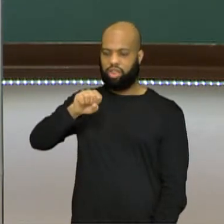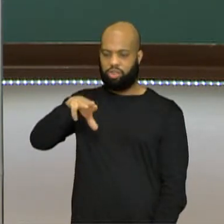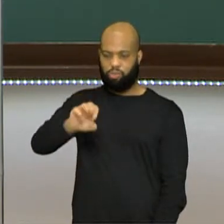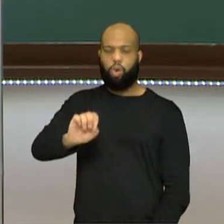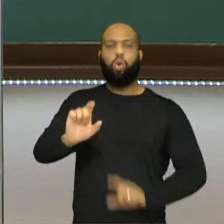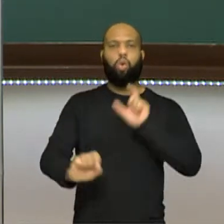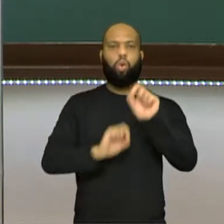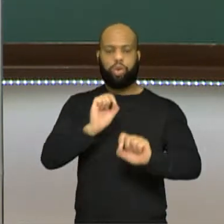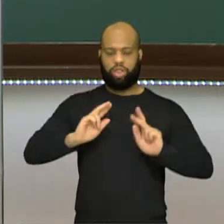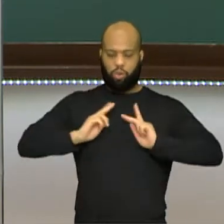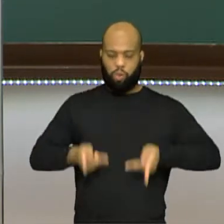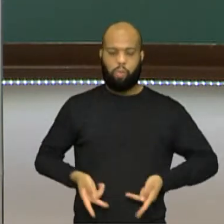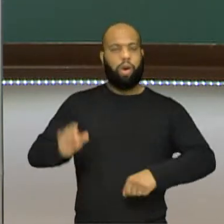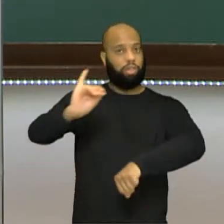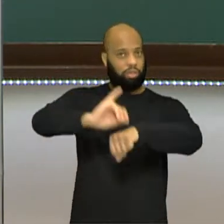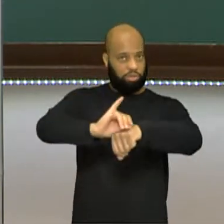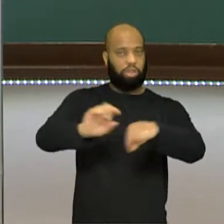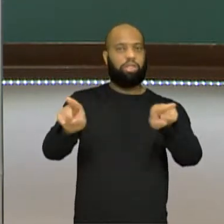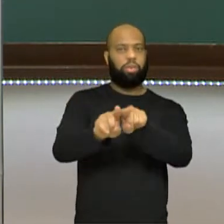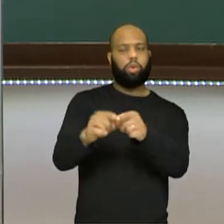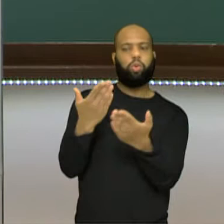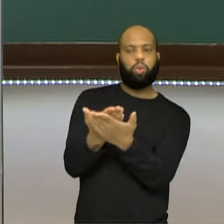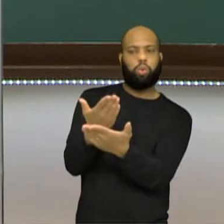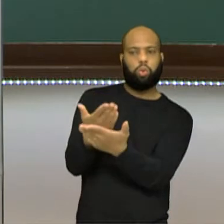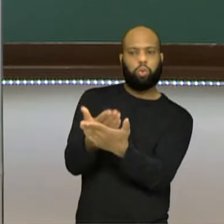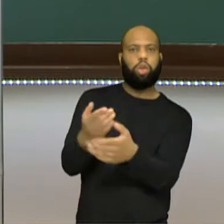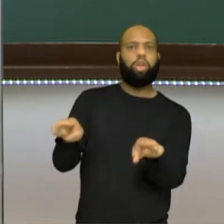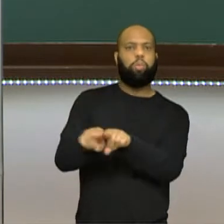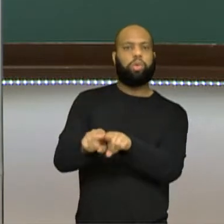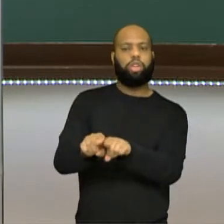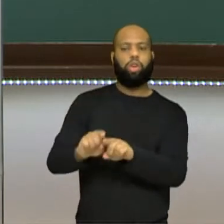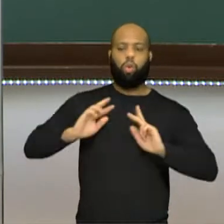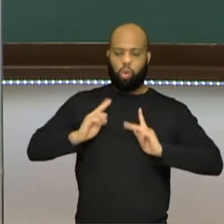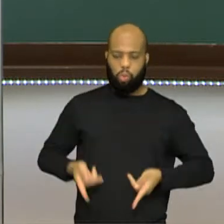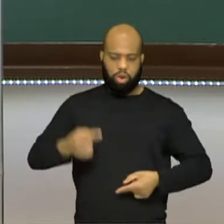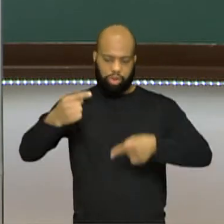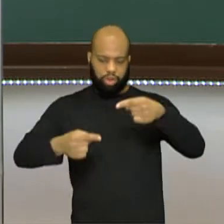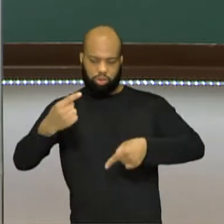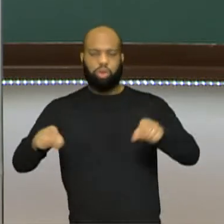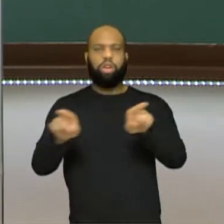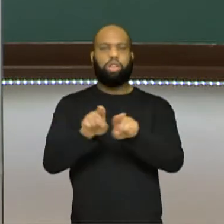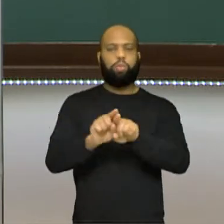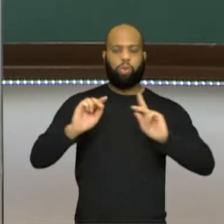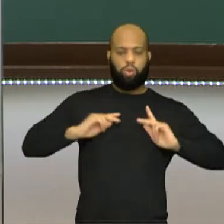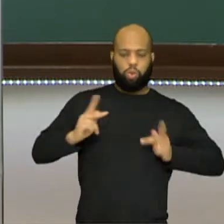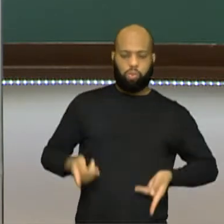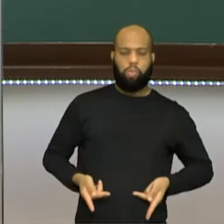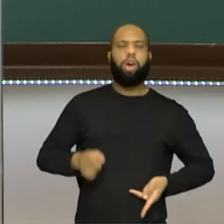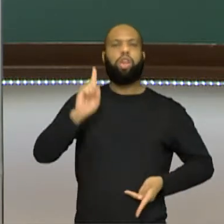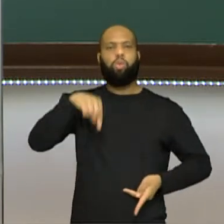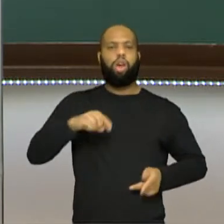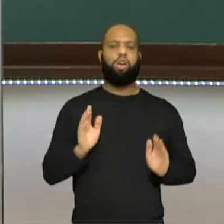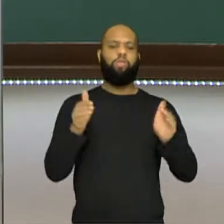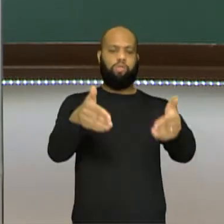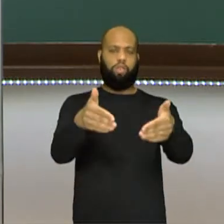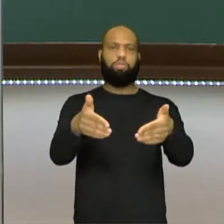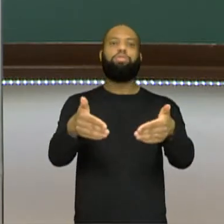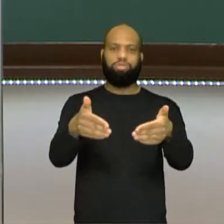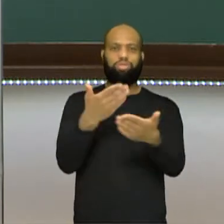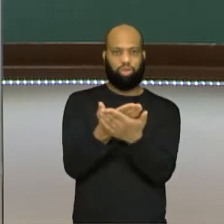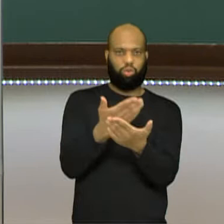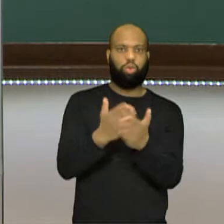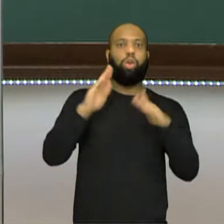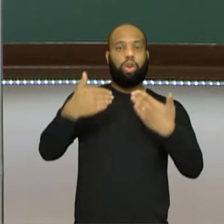humano vai ser a centralidade das discussões. É ele próprio quem discute, é ele próprio que é o discutido. Então, de certa forma,